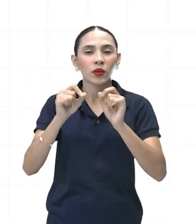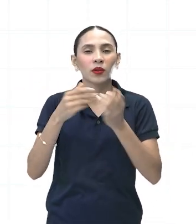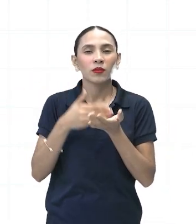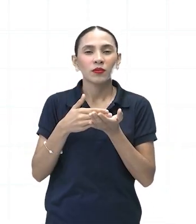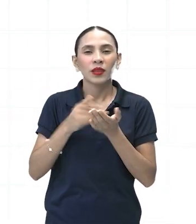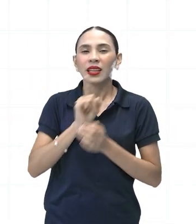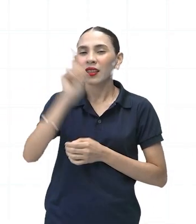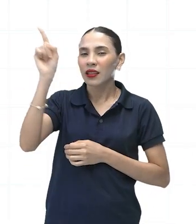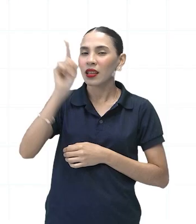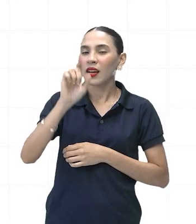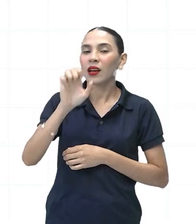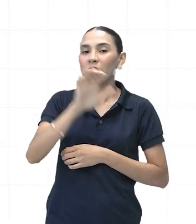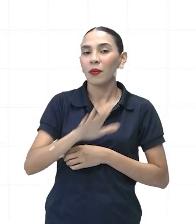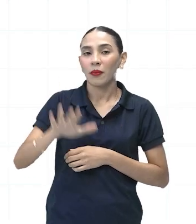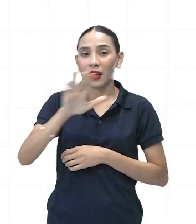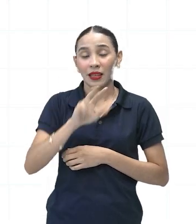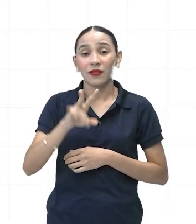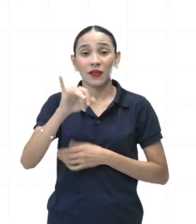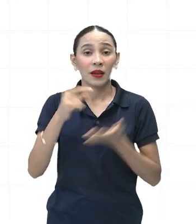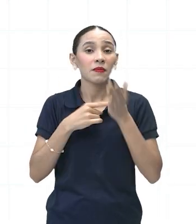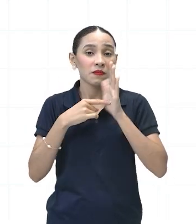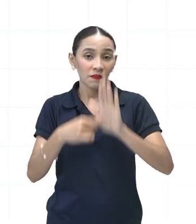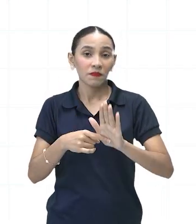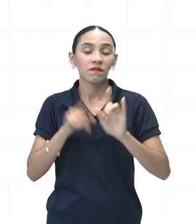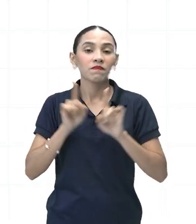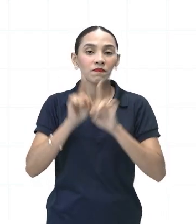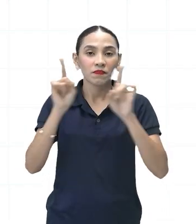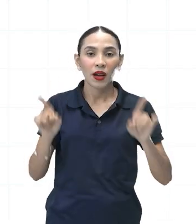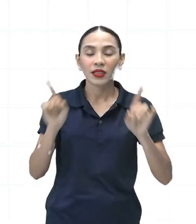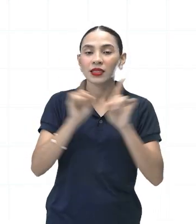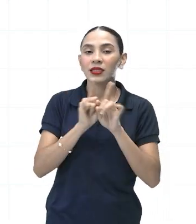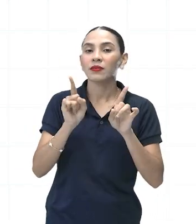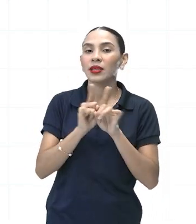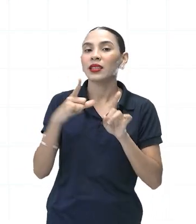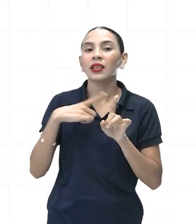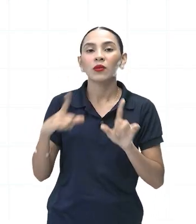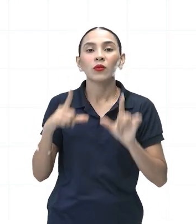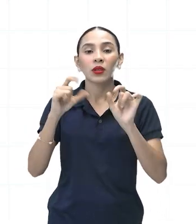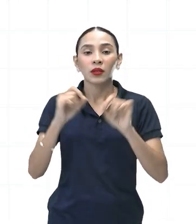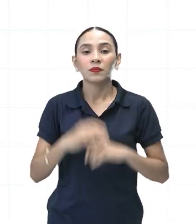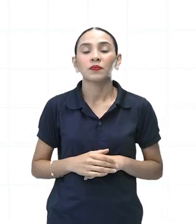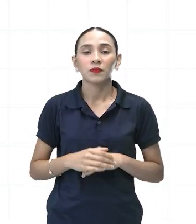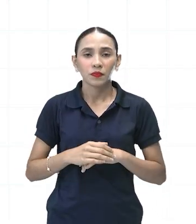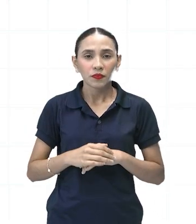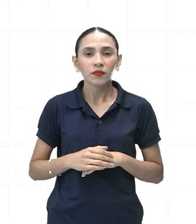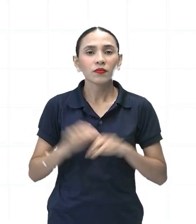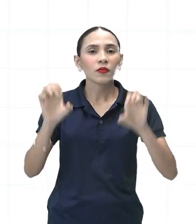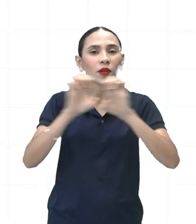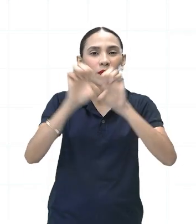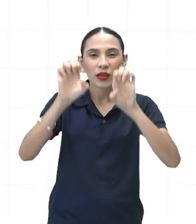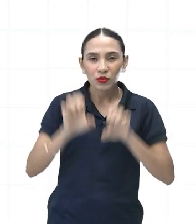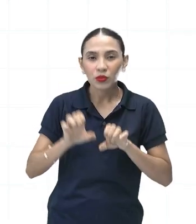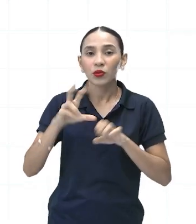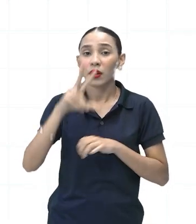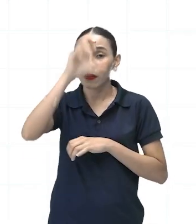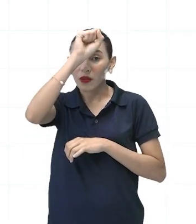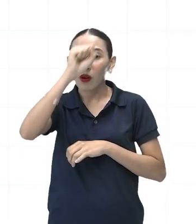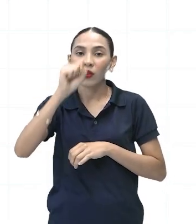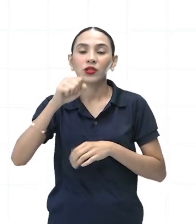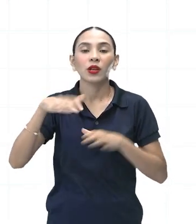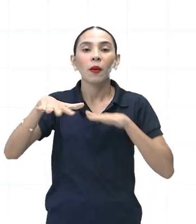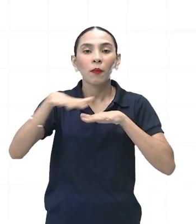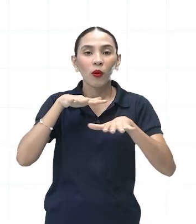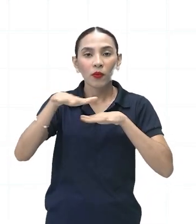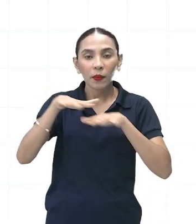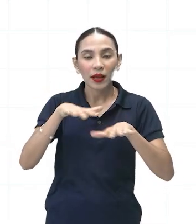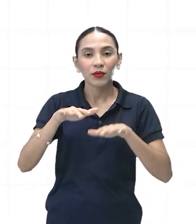cortes europeias, ela traz essa pegada, mas ela tem o quê? Uma rigidez em seus movimentos. Não é